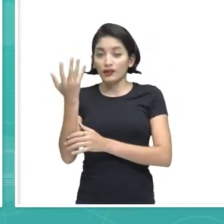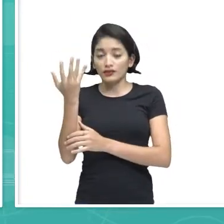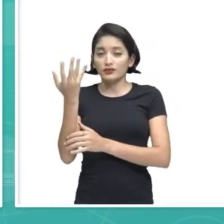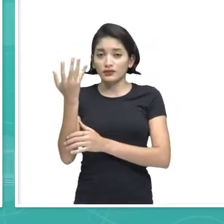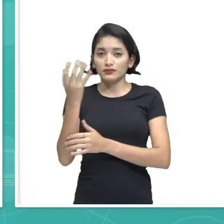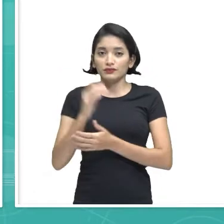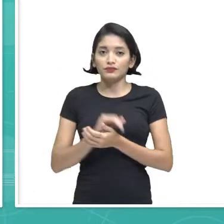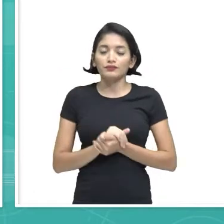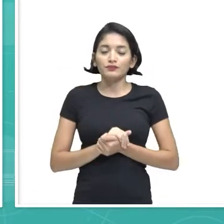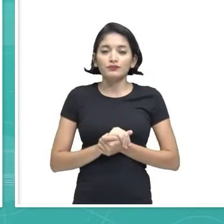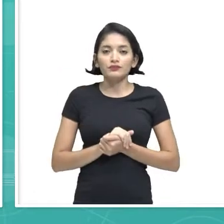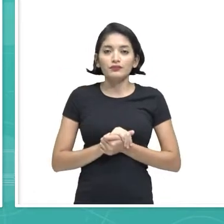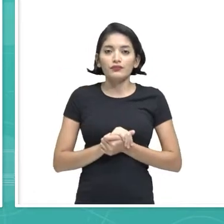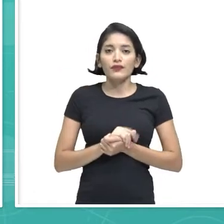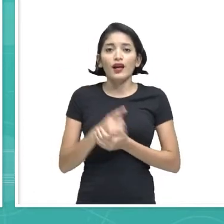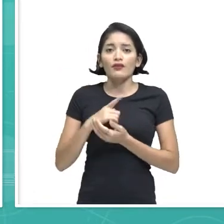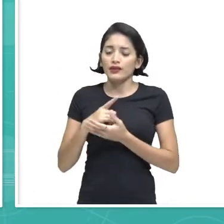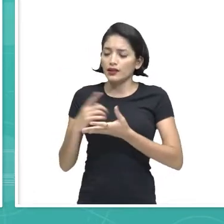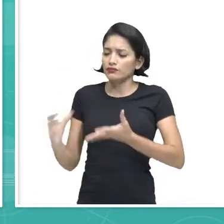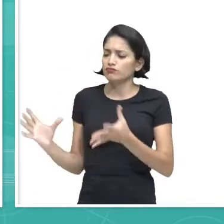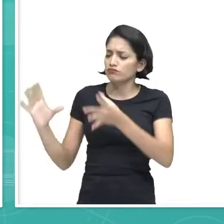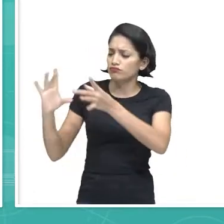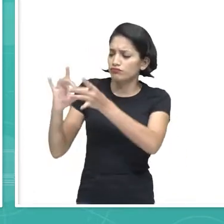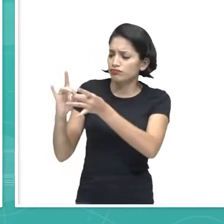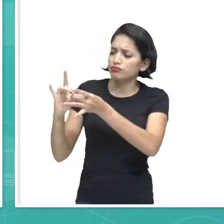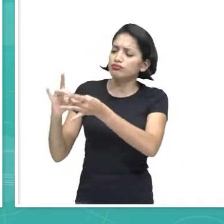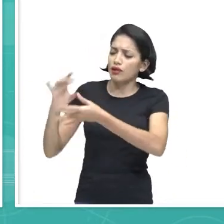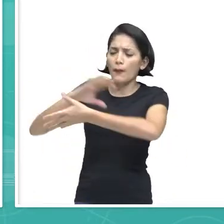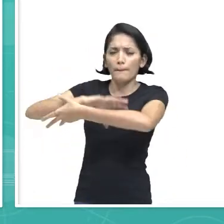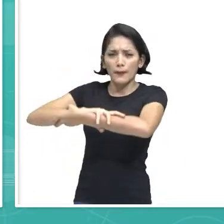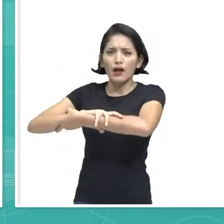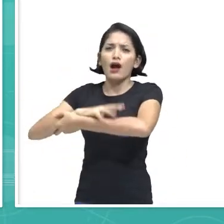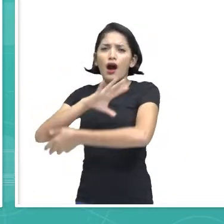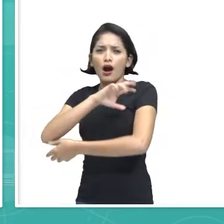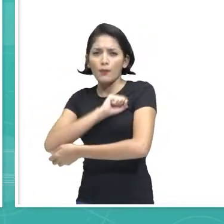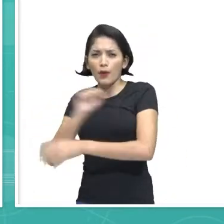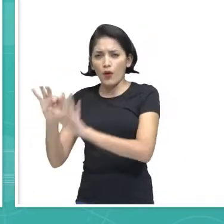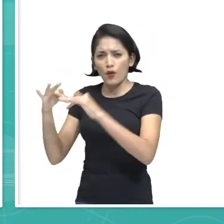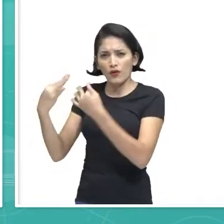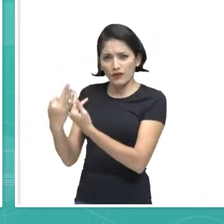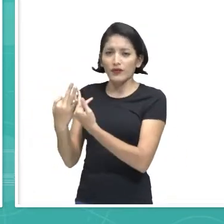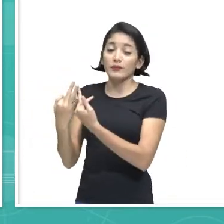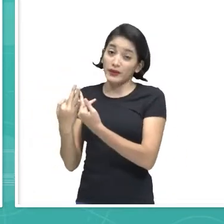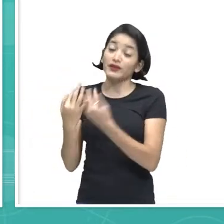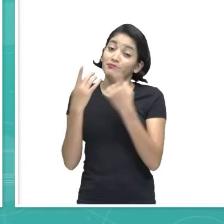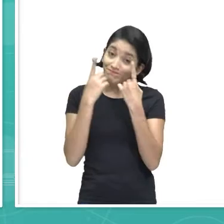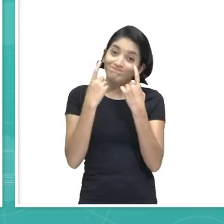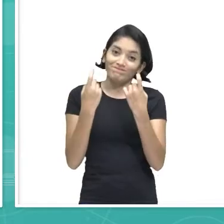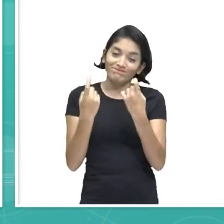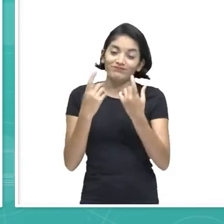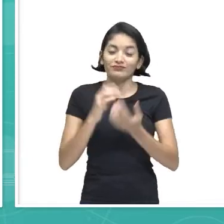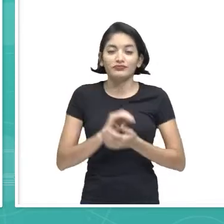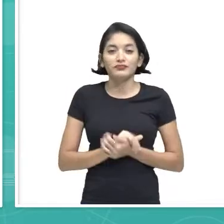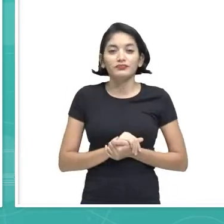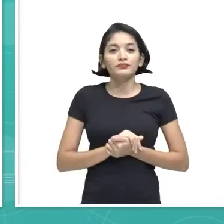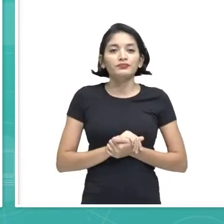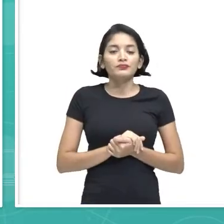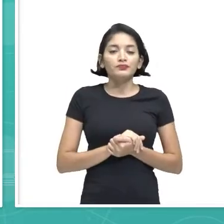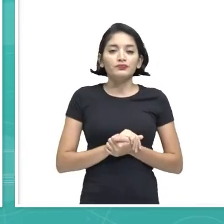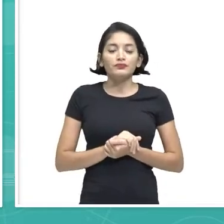Vai reforçar os laços de amor, de amizade entre as pessoas dessa família. É bem interessante.